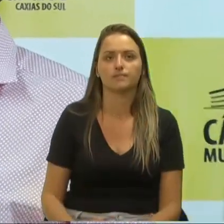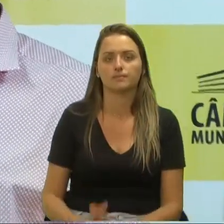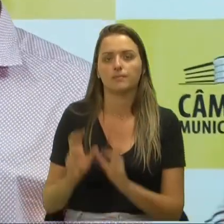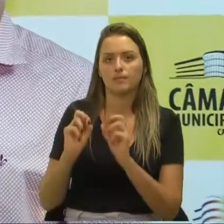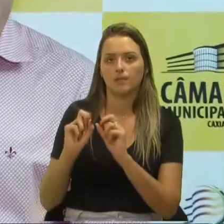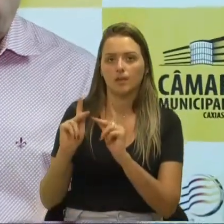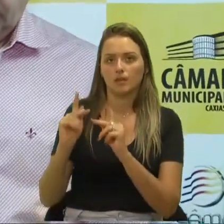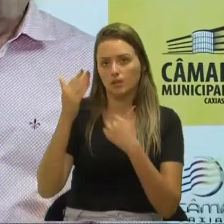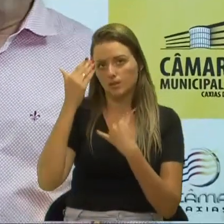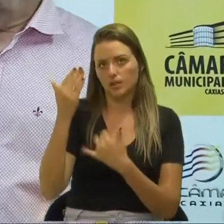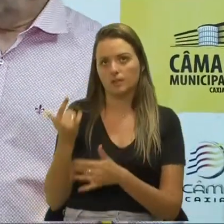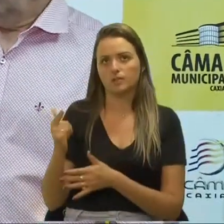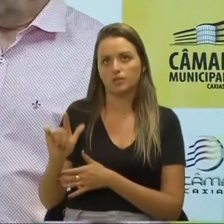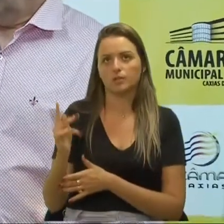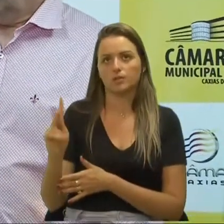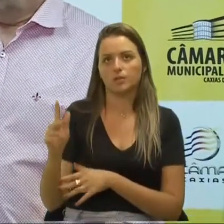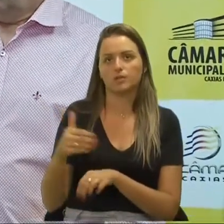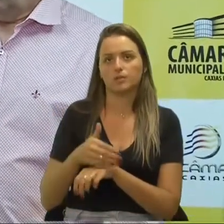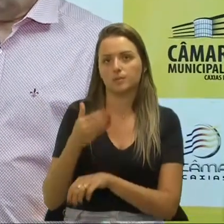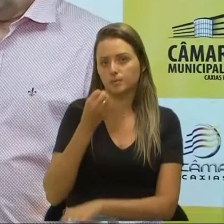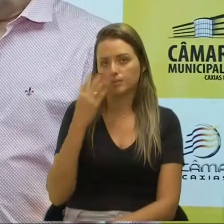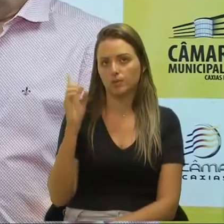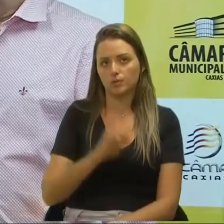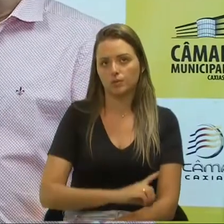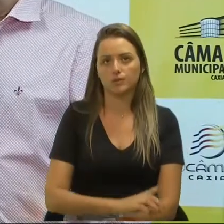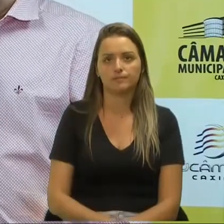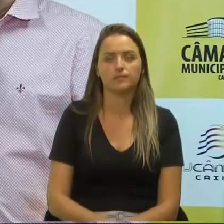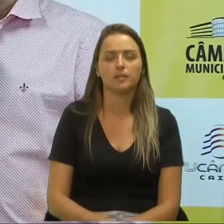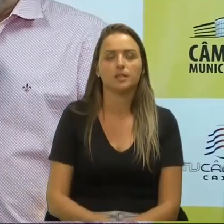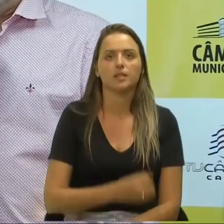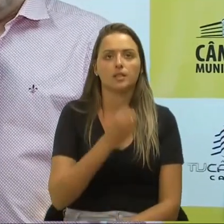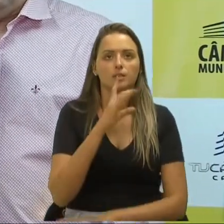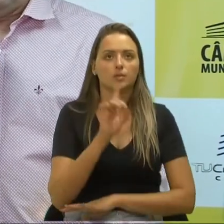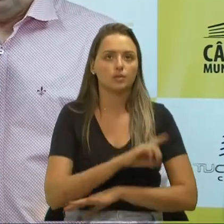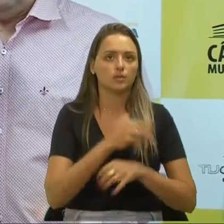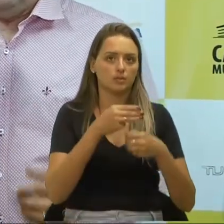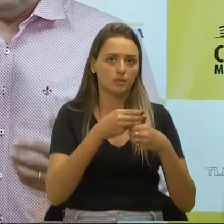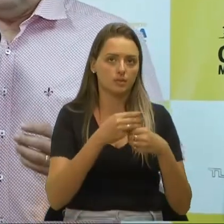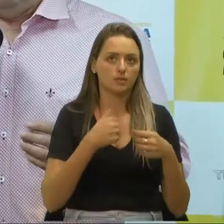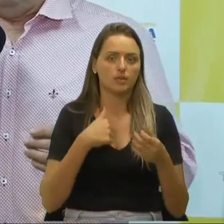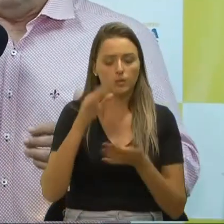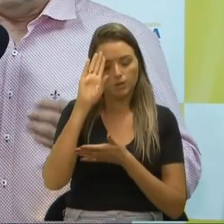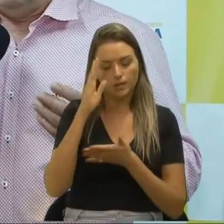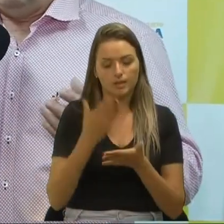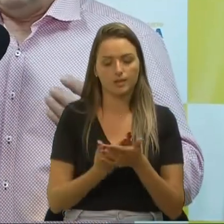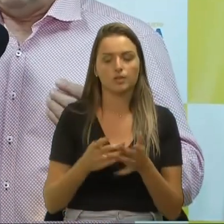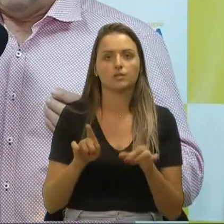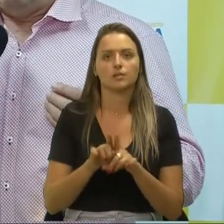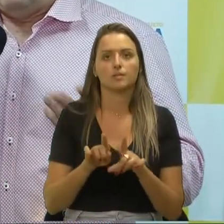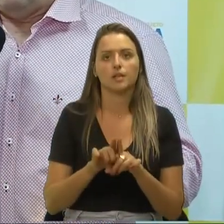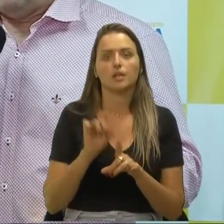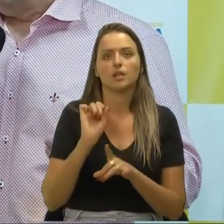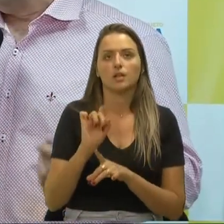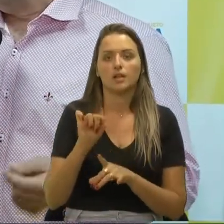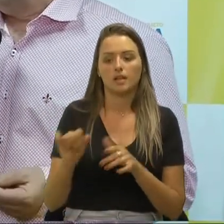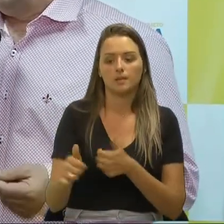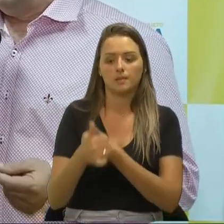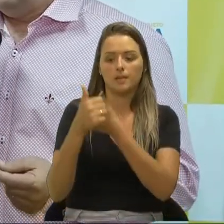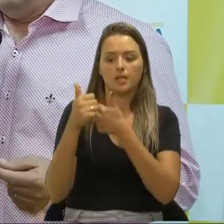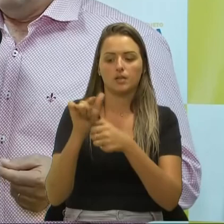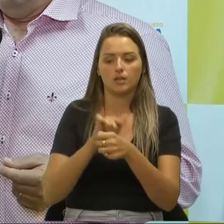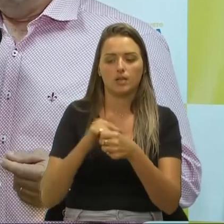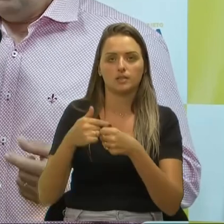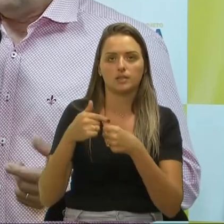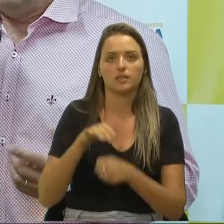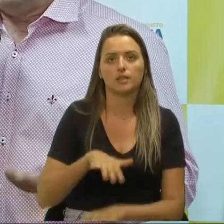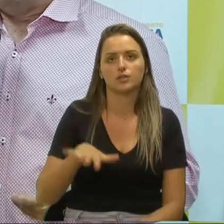Ok, muito obrigado novamente pela sua participação. Bom dia, vereador Ruas. Bom dia, Márcio. Creio sim que o entendimento é melhorar a nossa